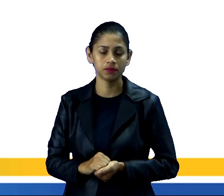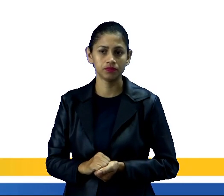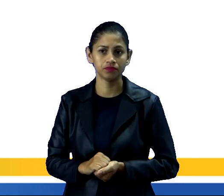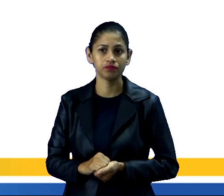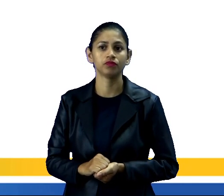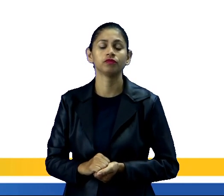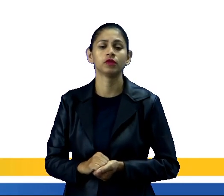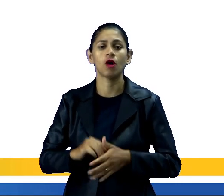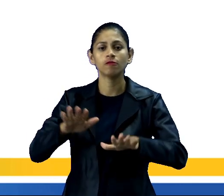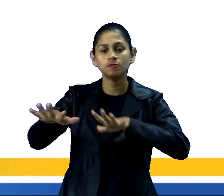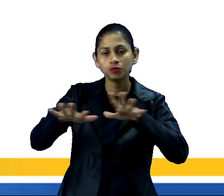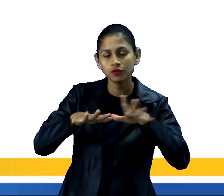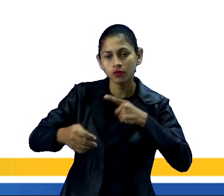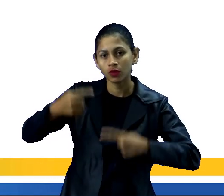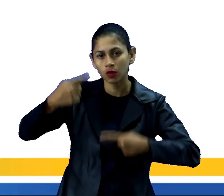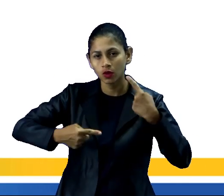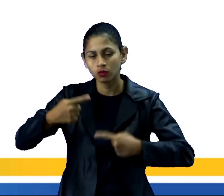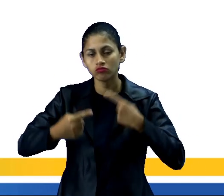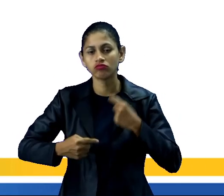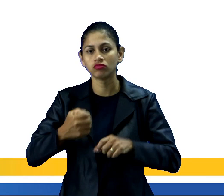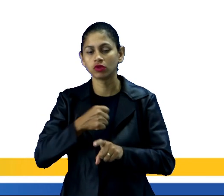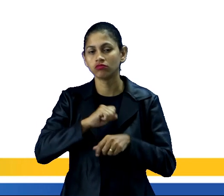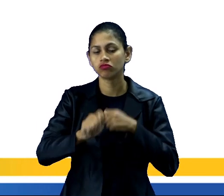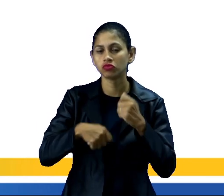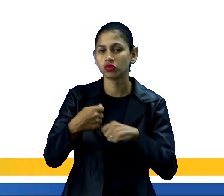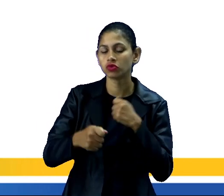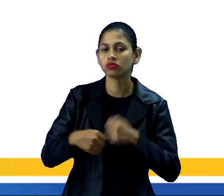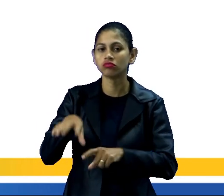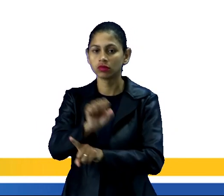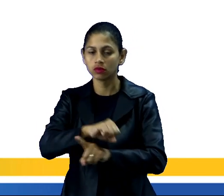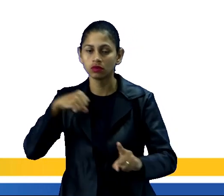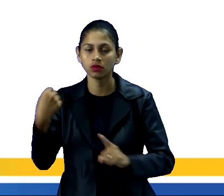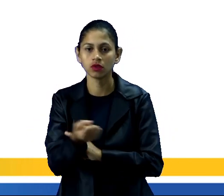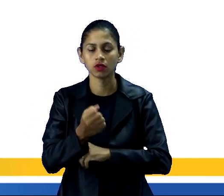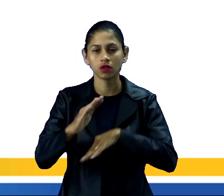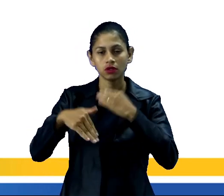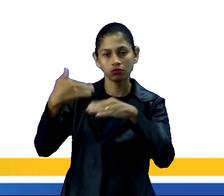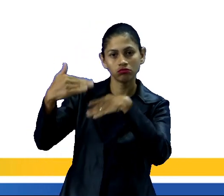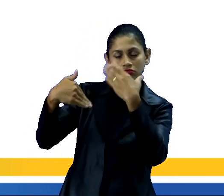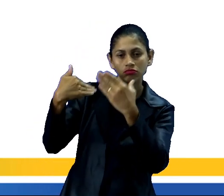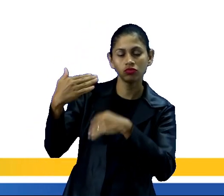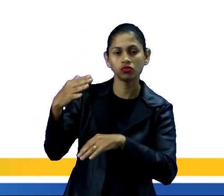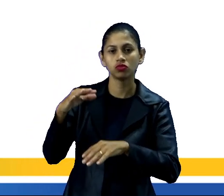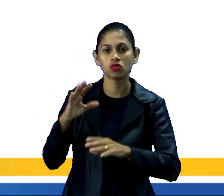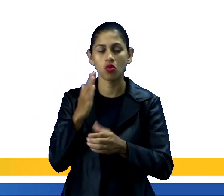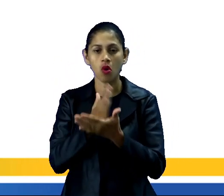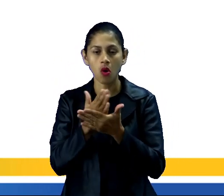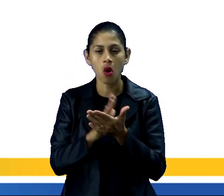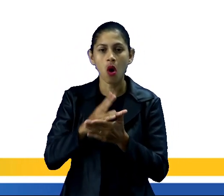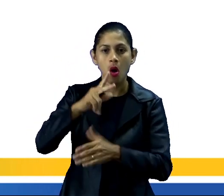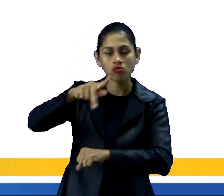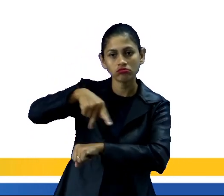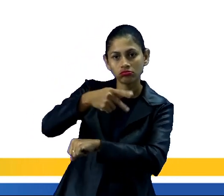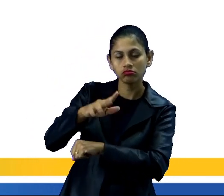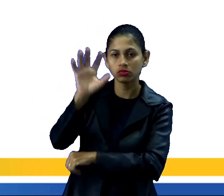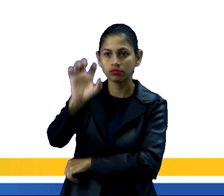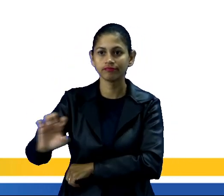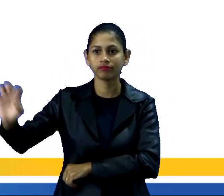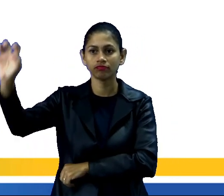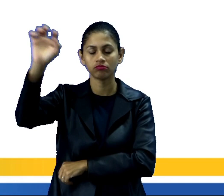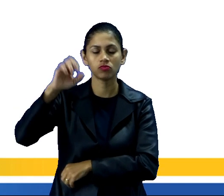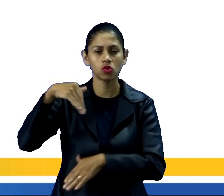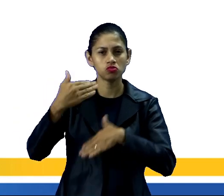O fascismo é um movimento político, econômico e social. Ele se desenvolve em alguns países europeus no período, né, após a Primeira